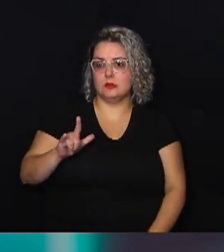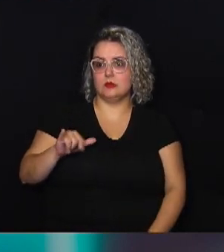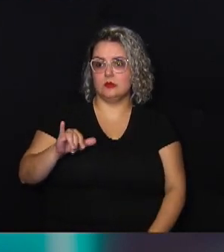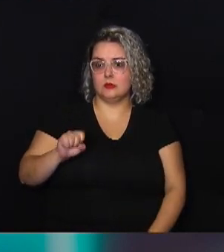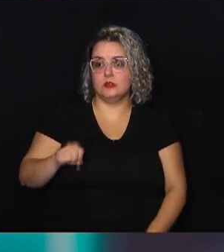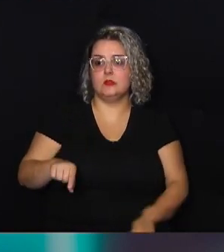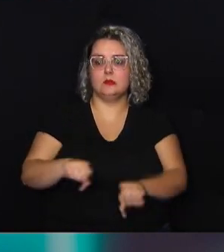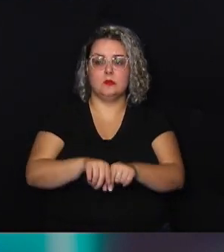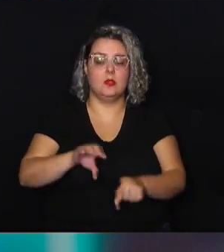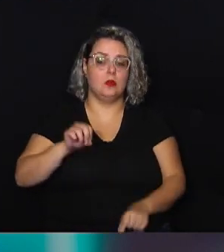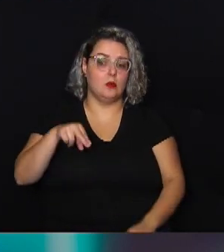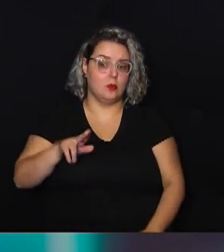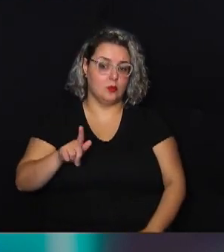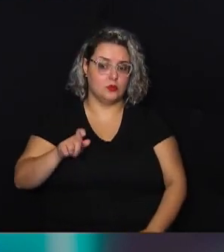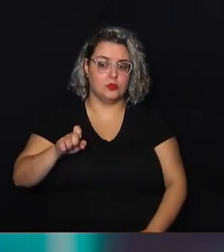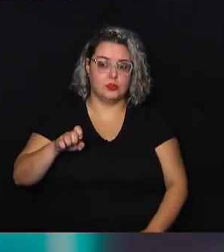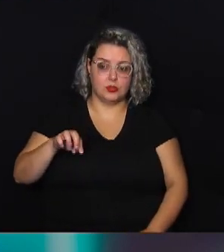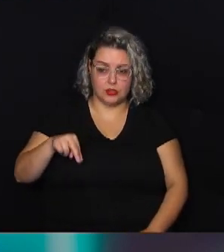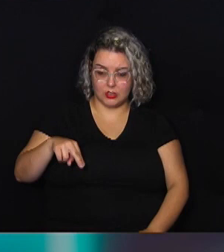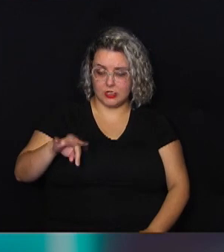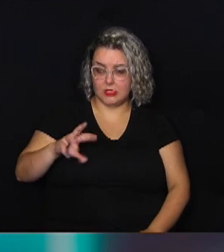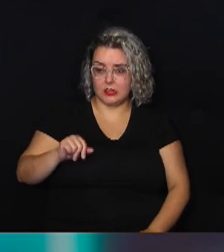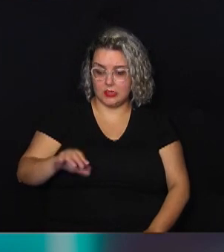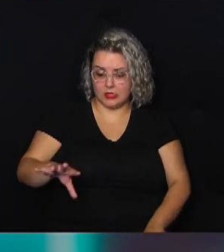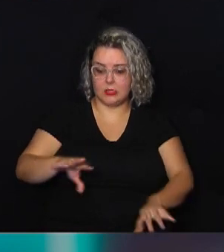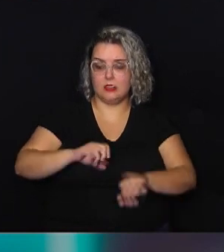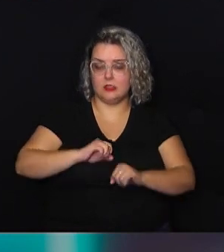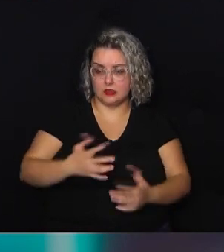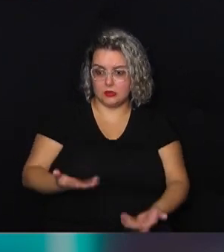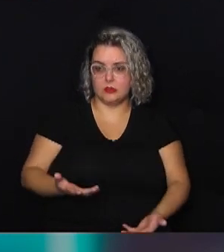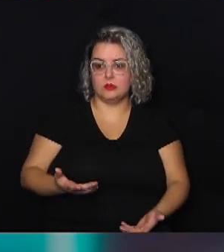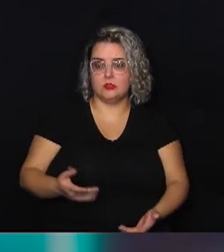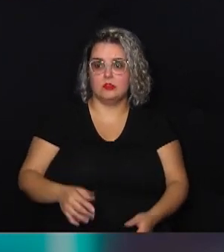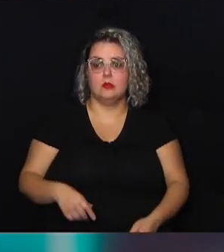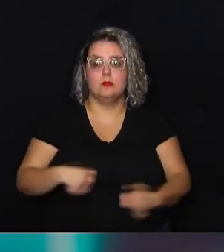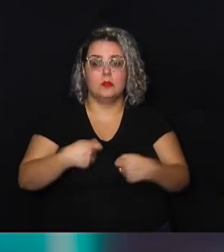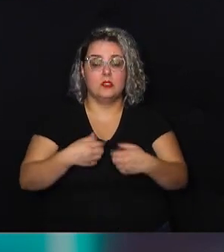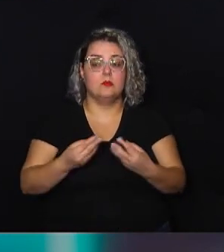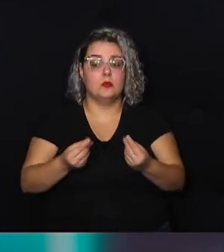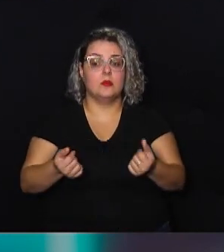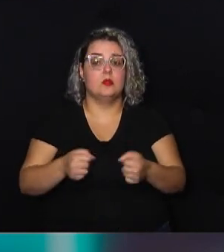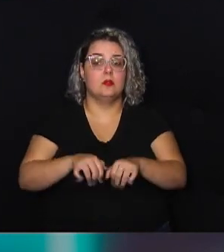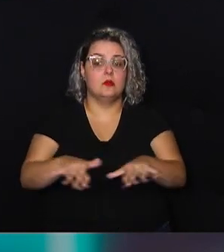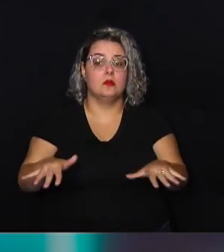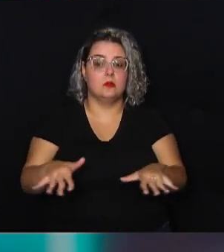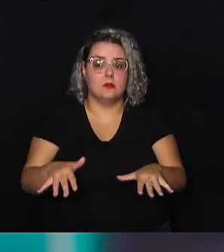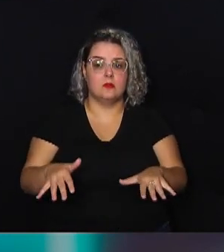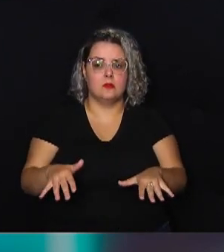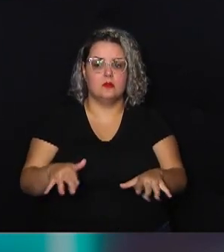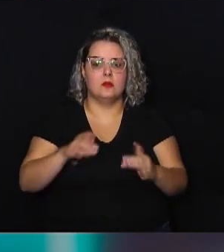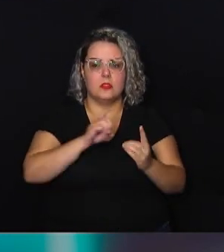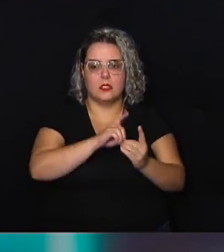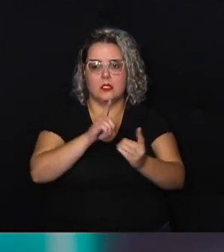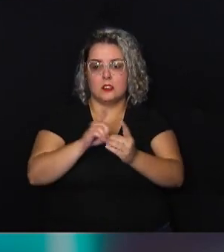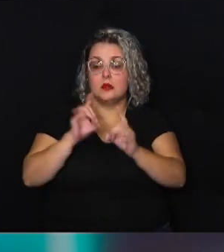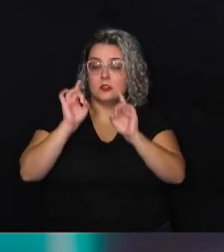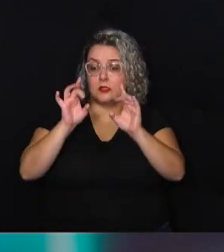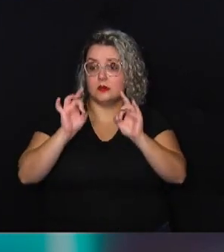congênita, e nas ações de imunização. Precisamos qualificar e ampliar a oferta da atenção